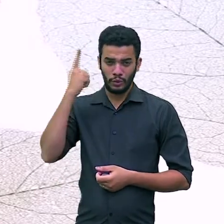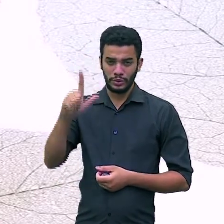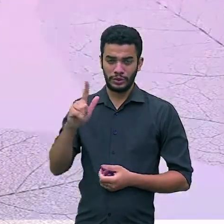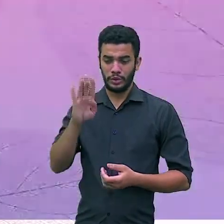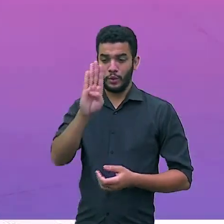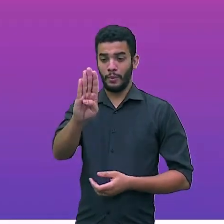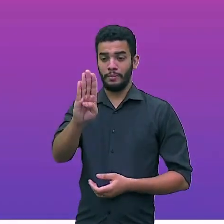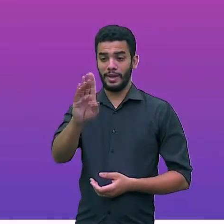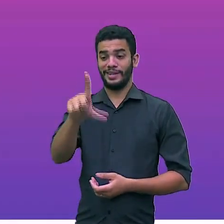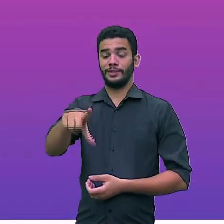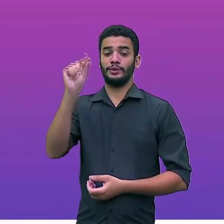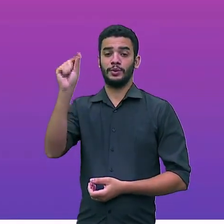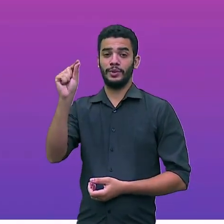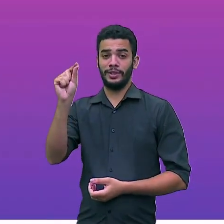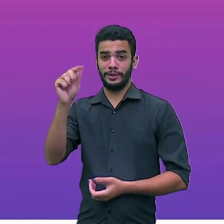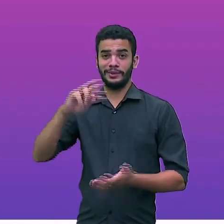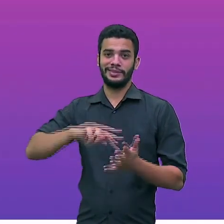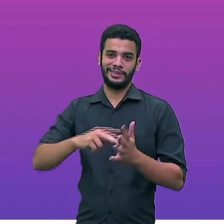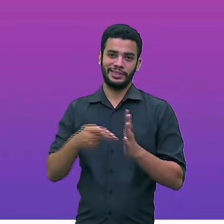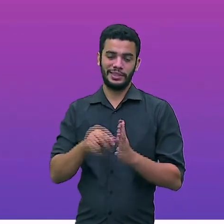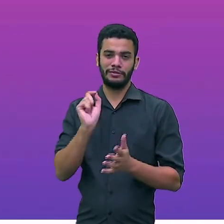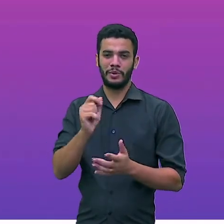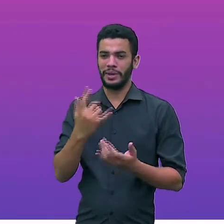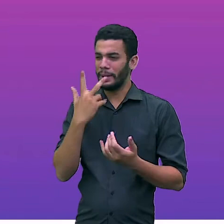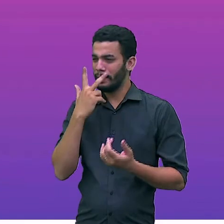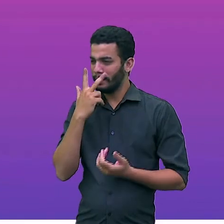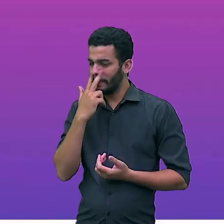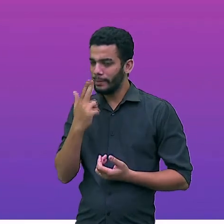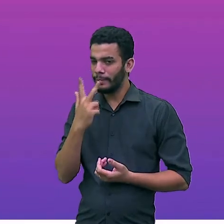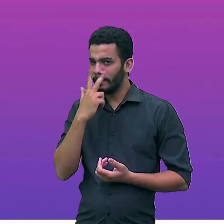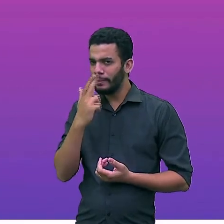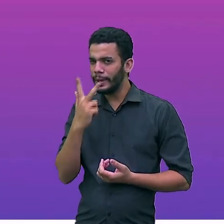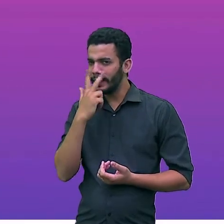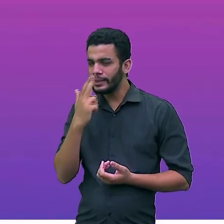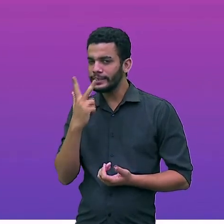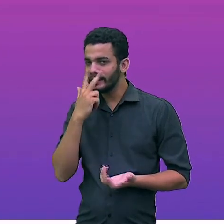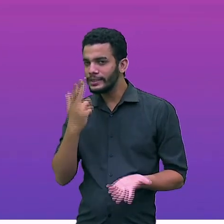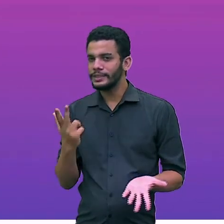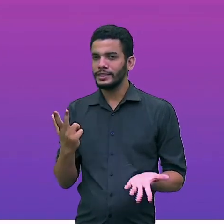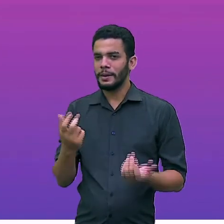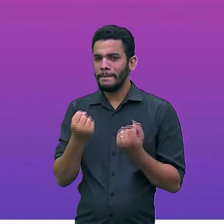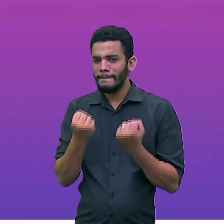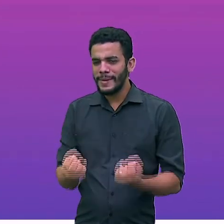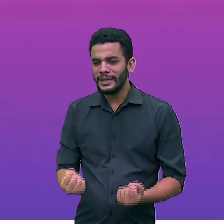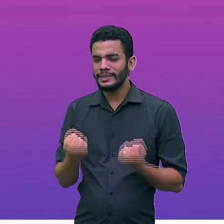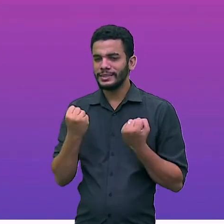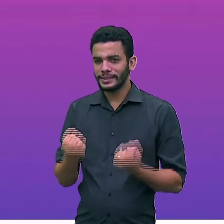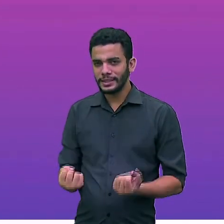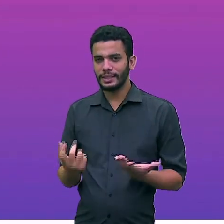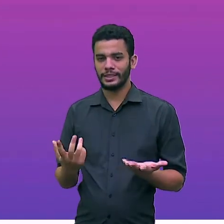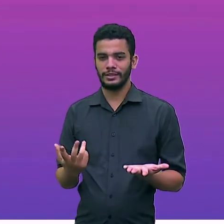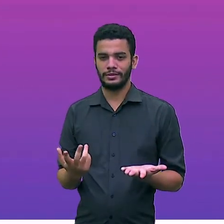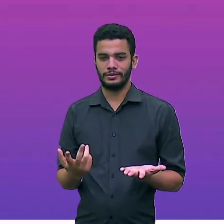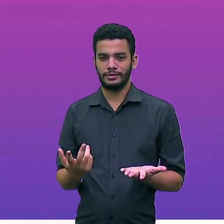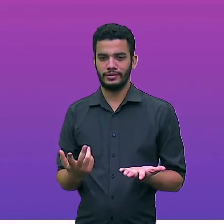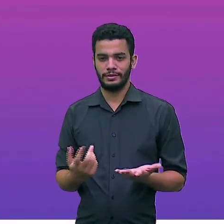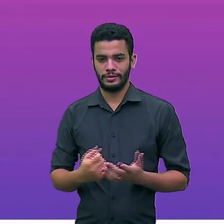estado. Parecia pesado, né? Muito bem se você acertou. Então, parecia não indica uma